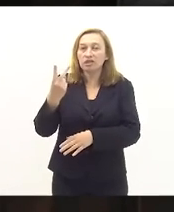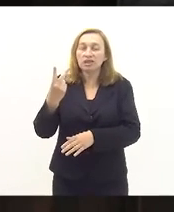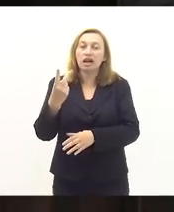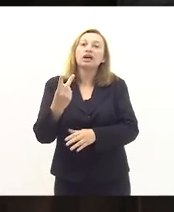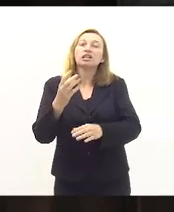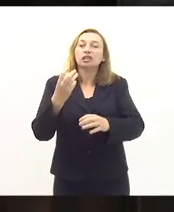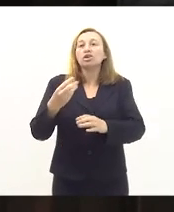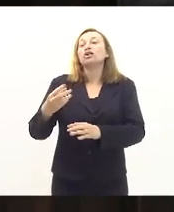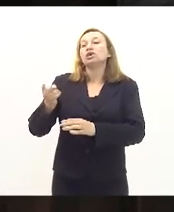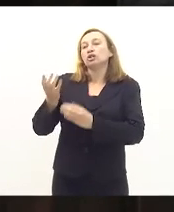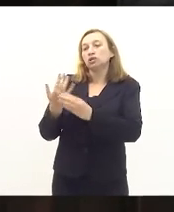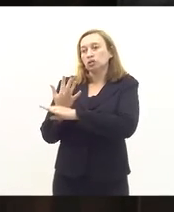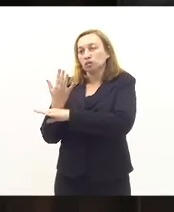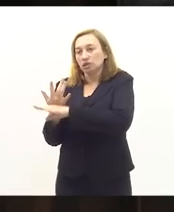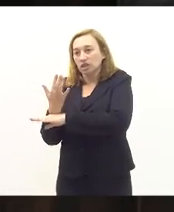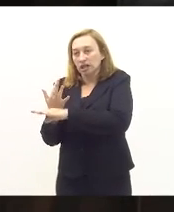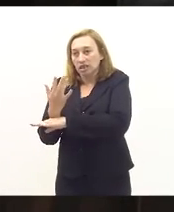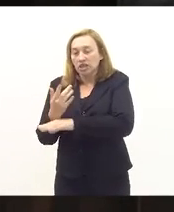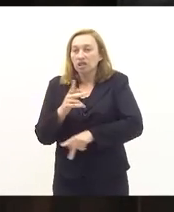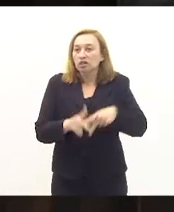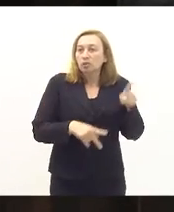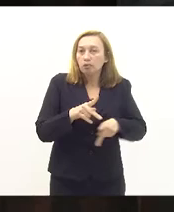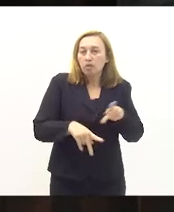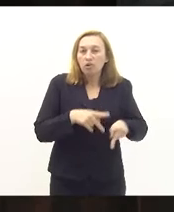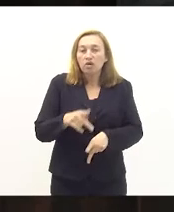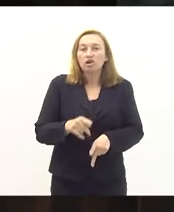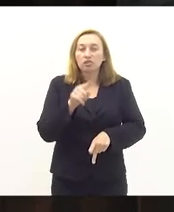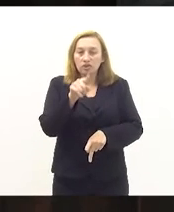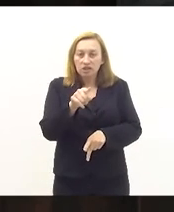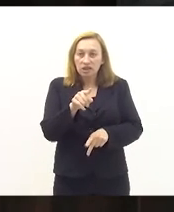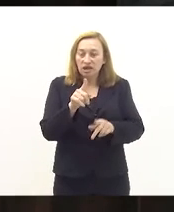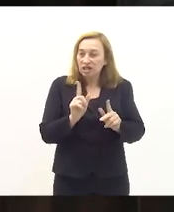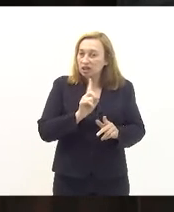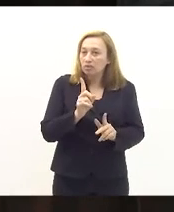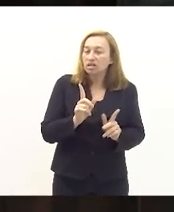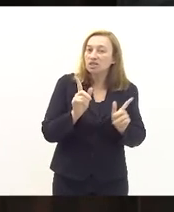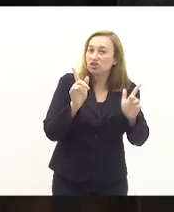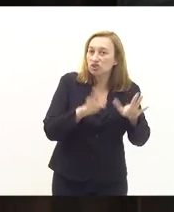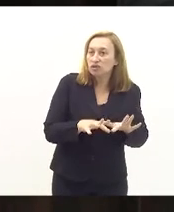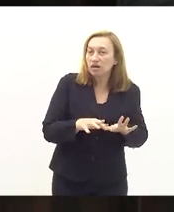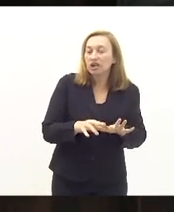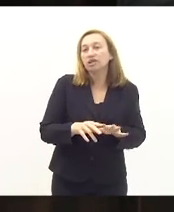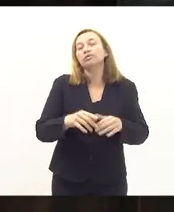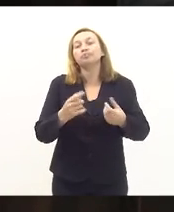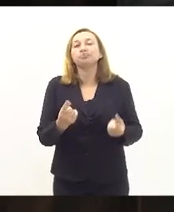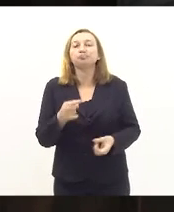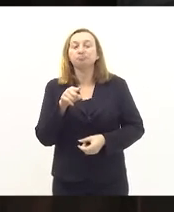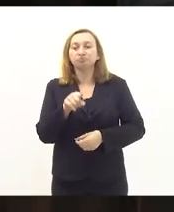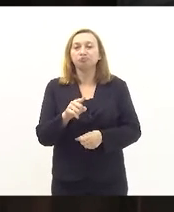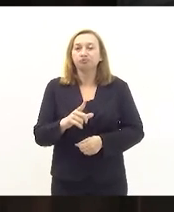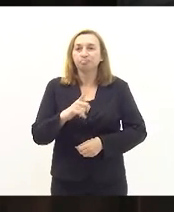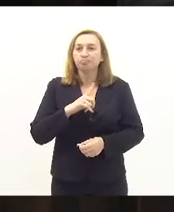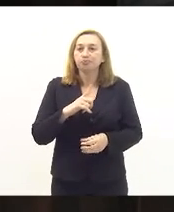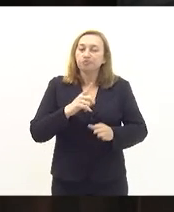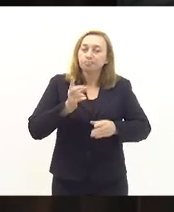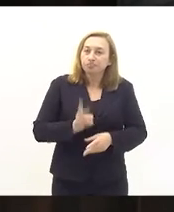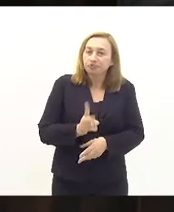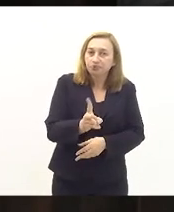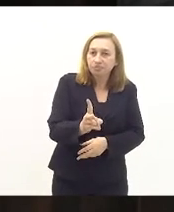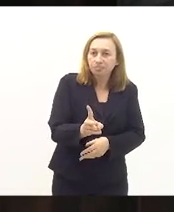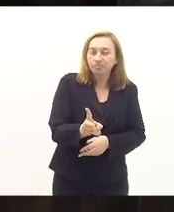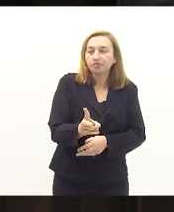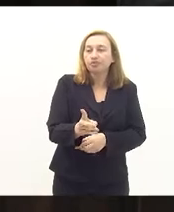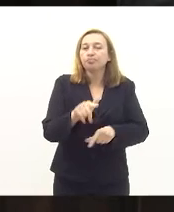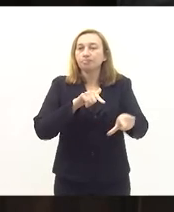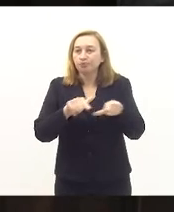sido diferente no legislativo à frente do Legislativo de Duque de Caxias você tem dado continuidade